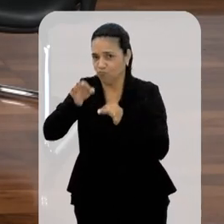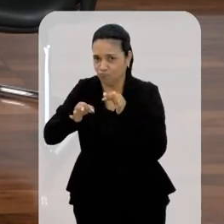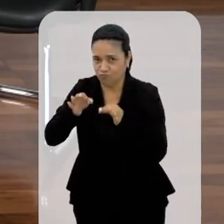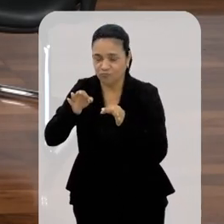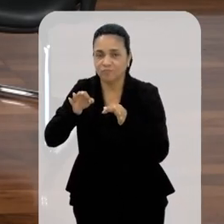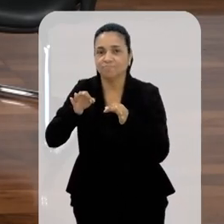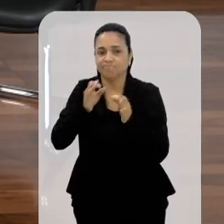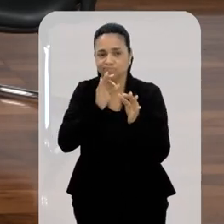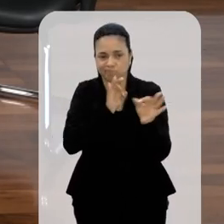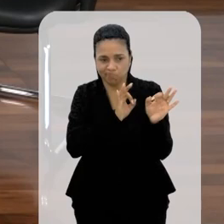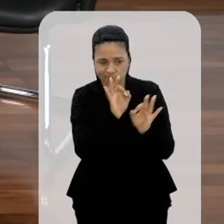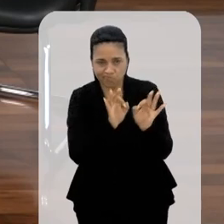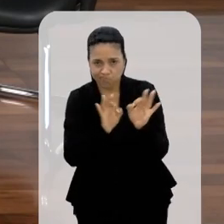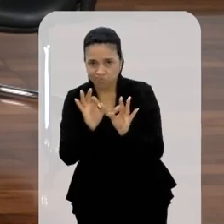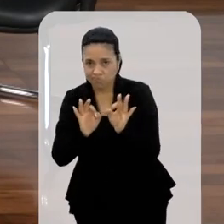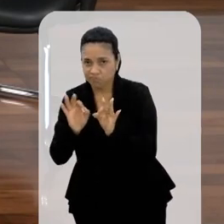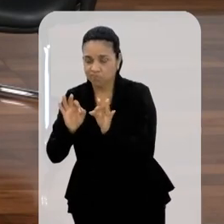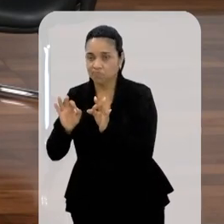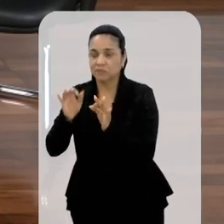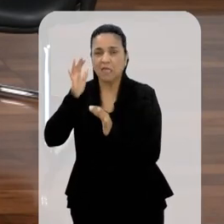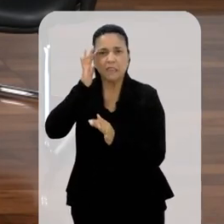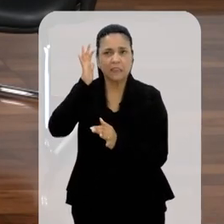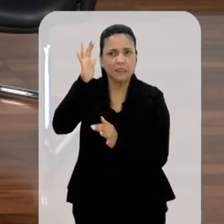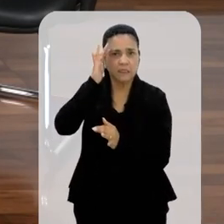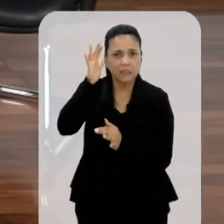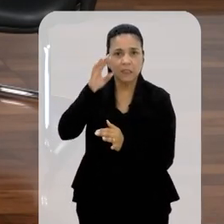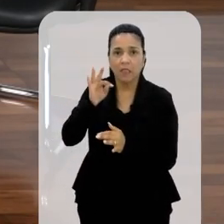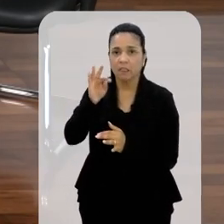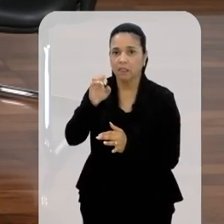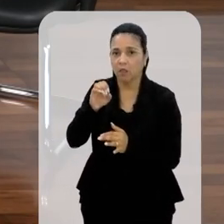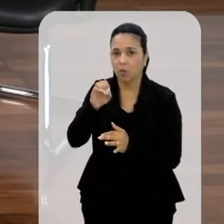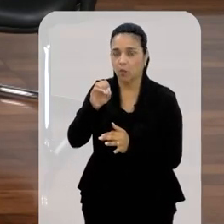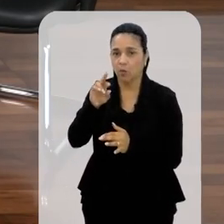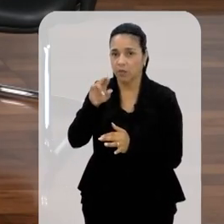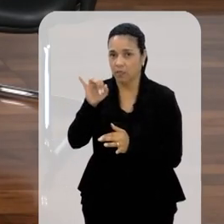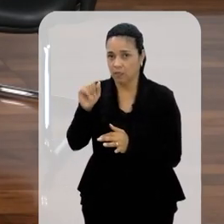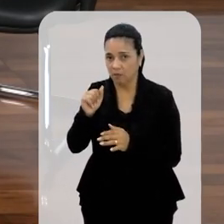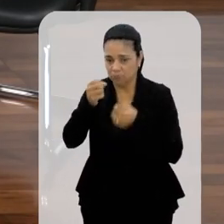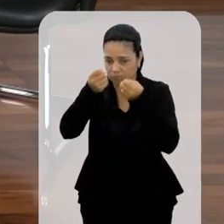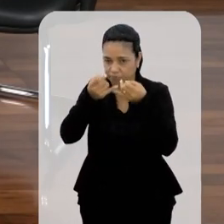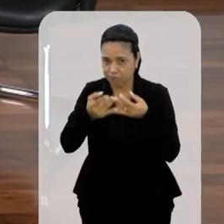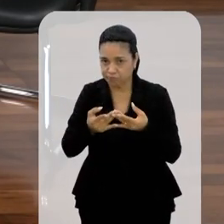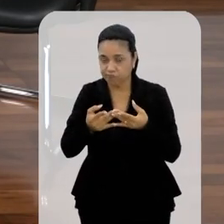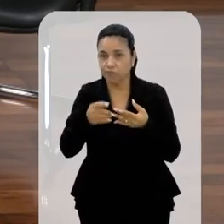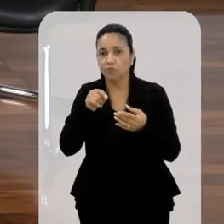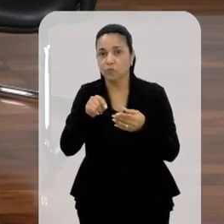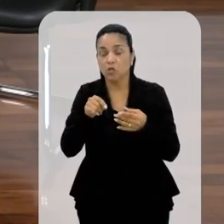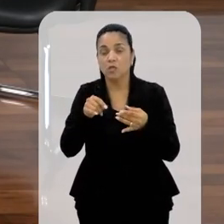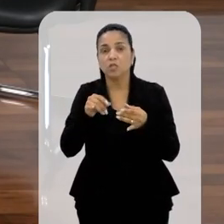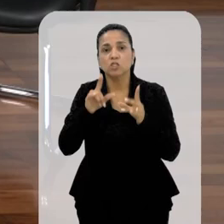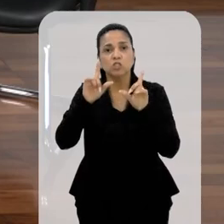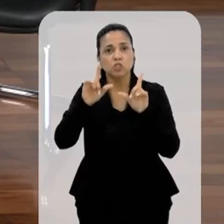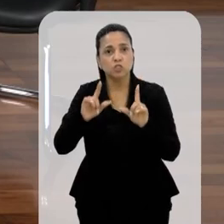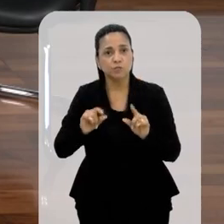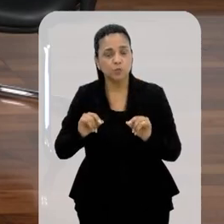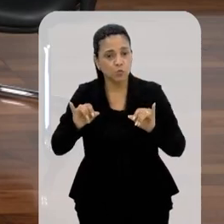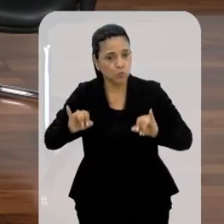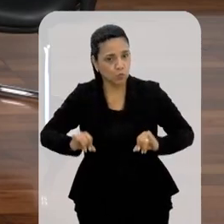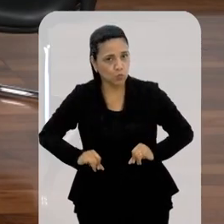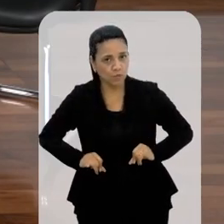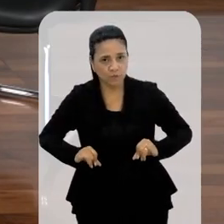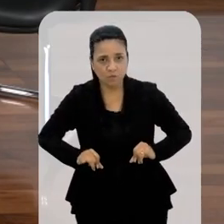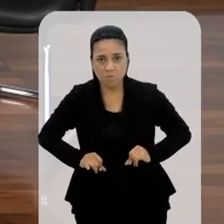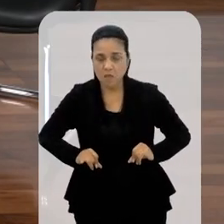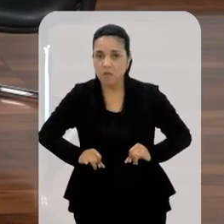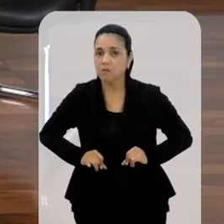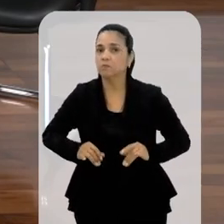disso, né? Trazendo algumas teorias, inclusive, né, que é, vamos dizer assim, instituindo um sofrimento